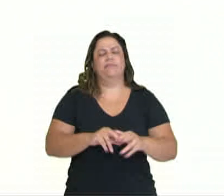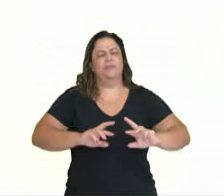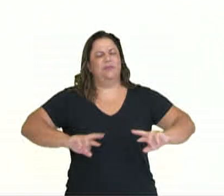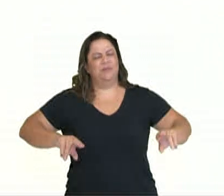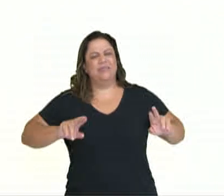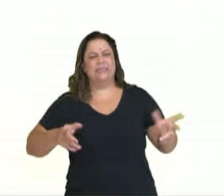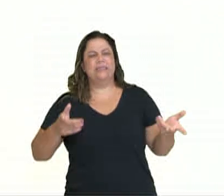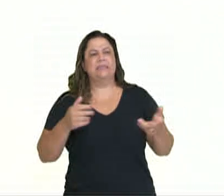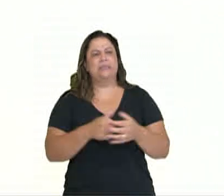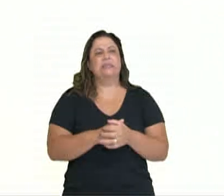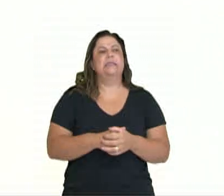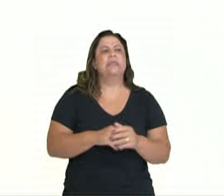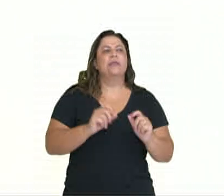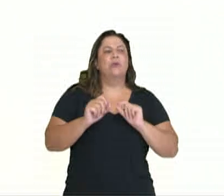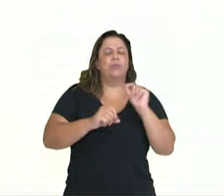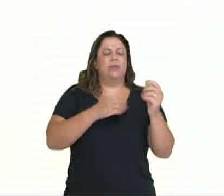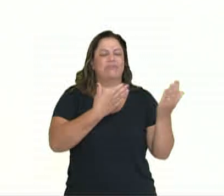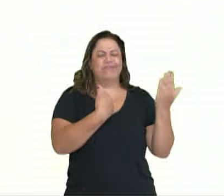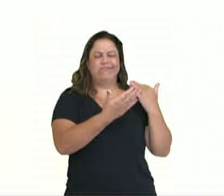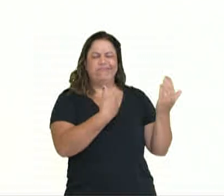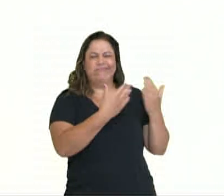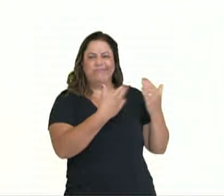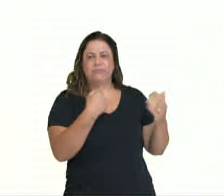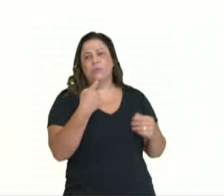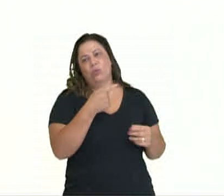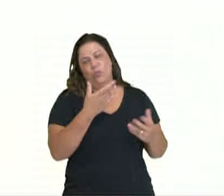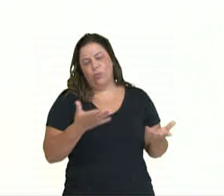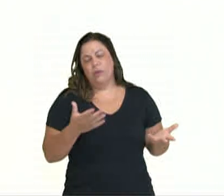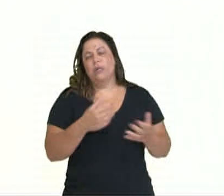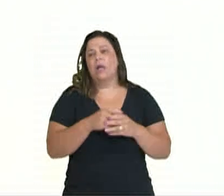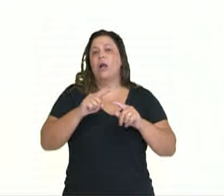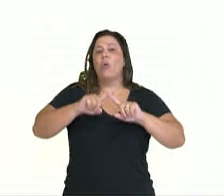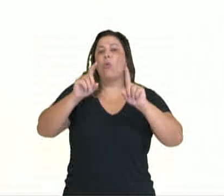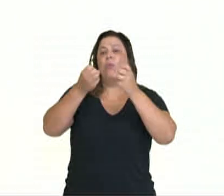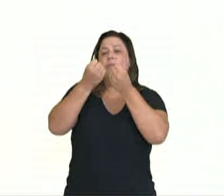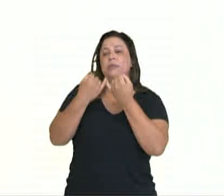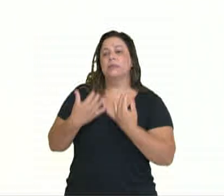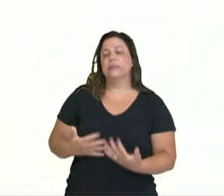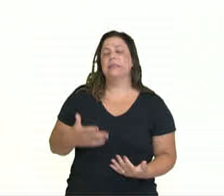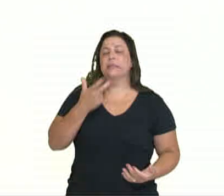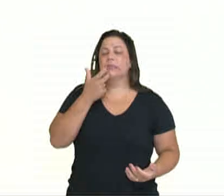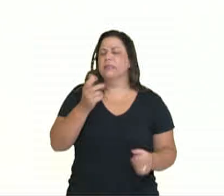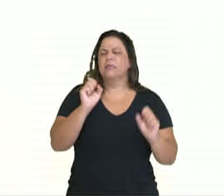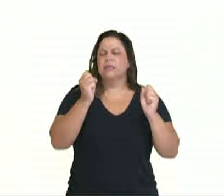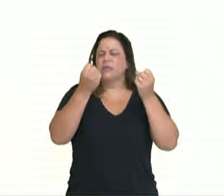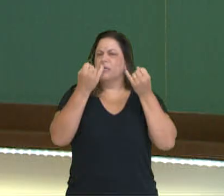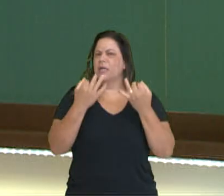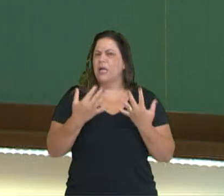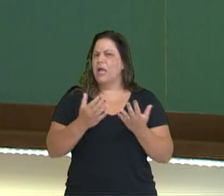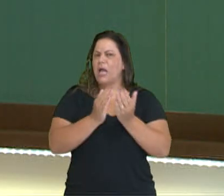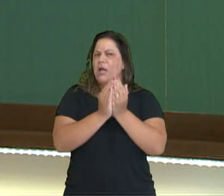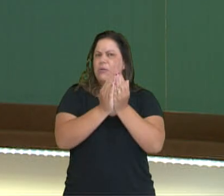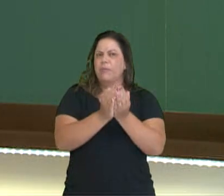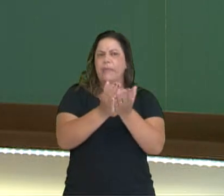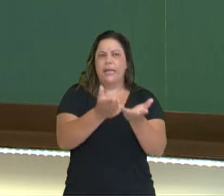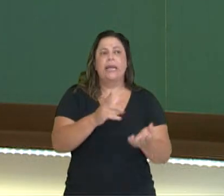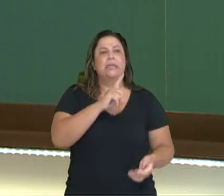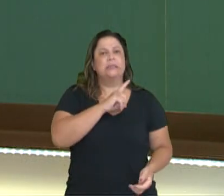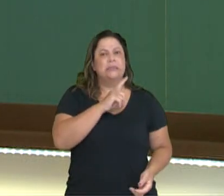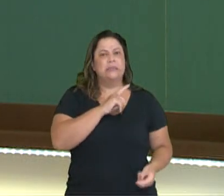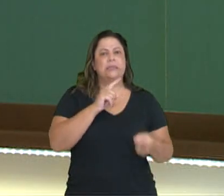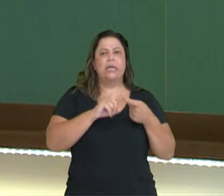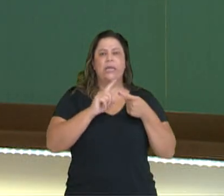a ociosidade de um diálogo. Como ele descreve a barca? A gente está observando aqui que a gente tem um